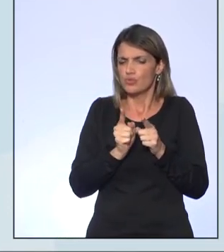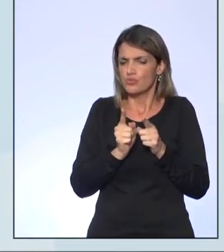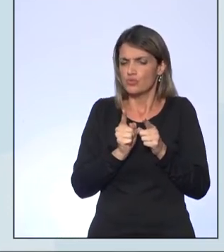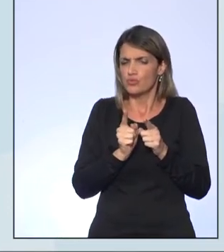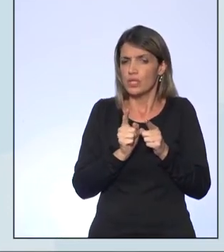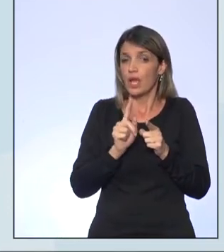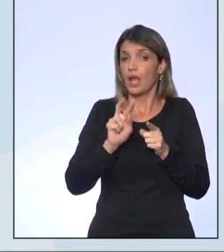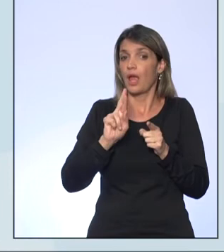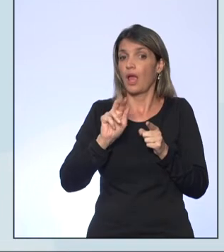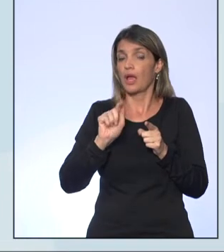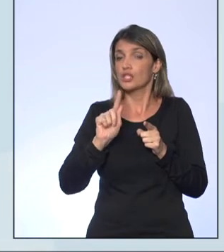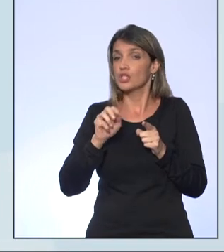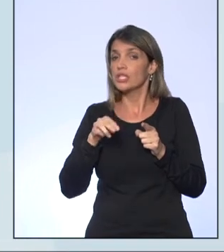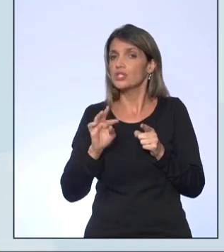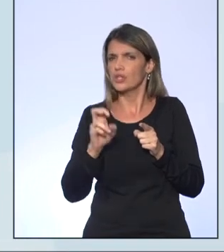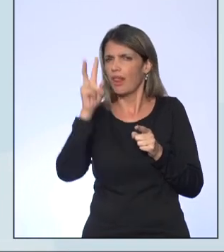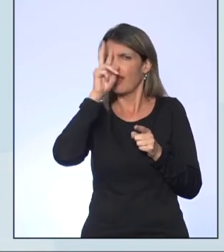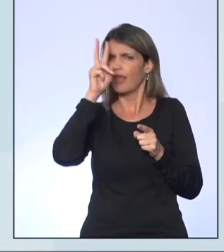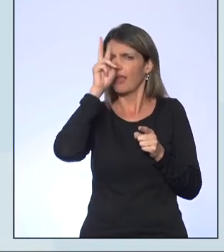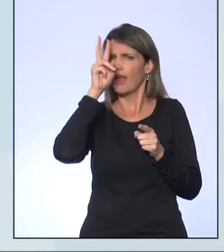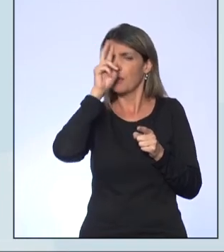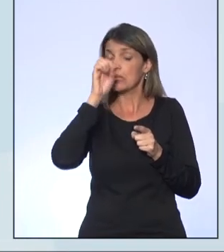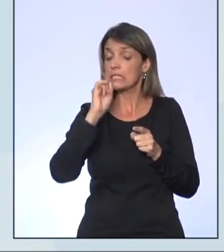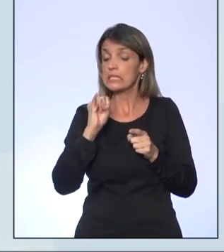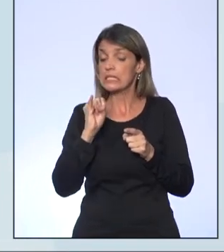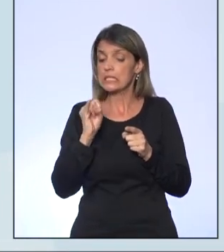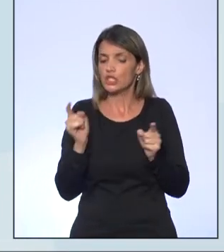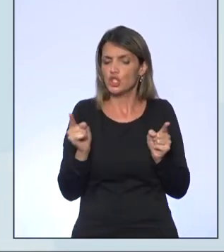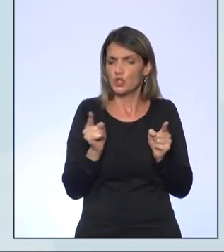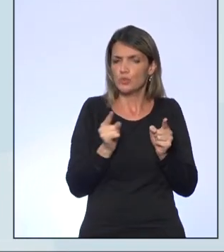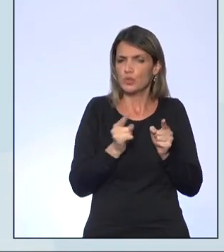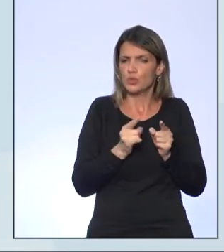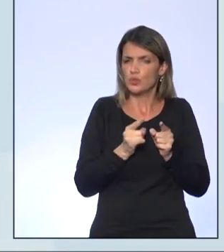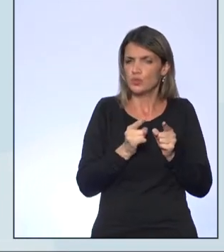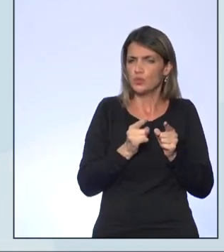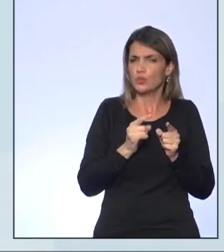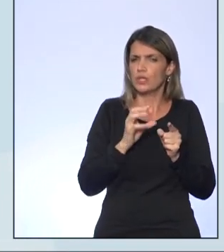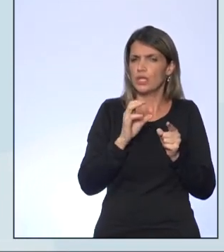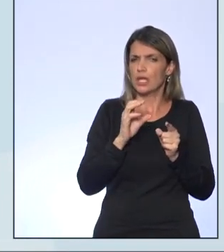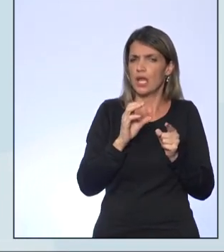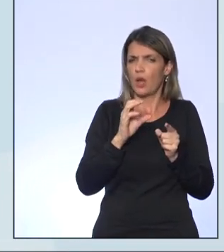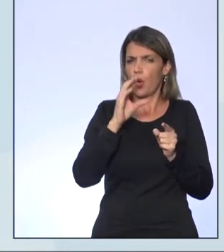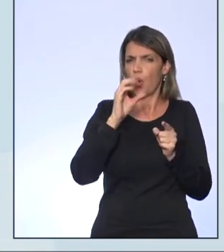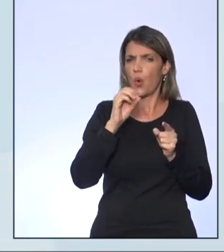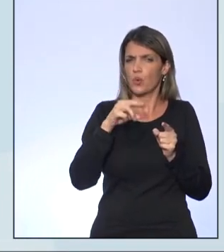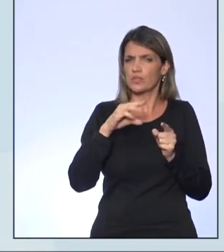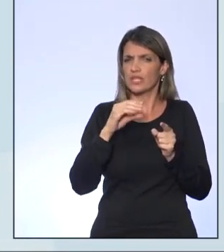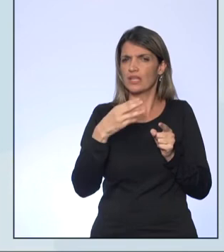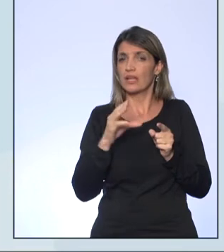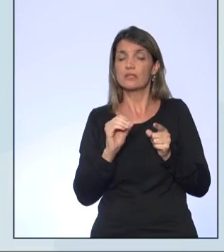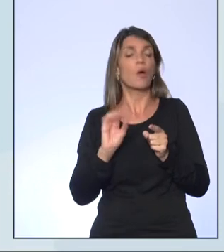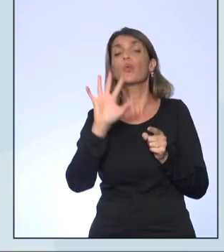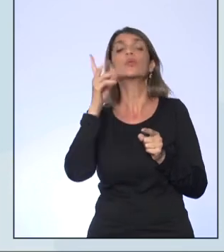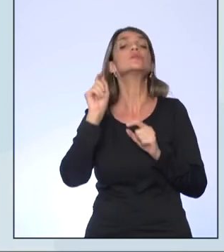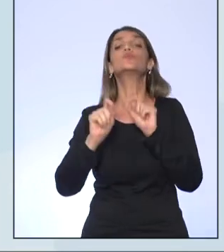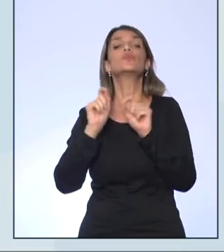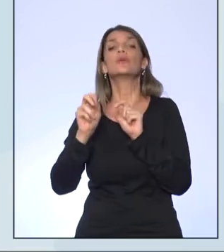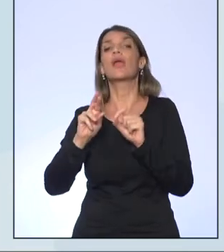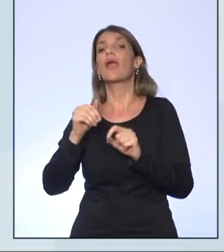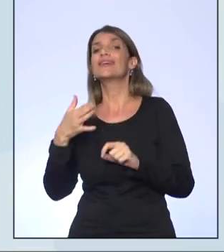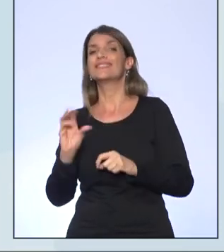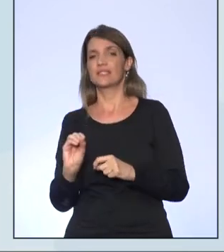reagente? Lembra que a gente viu, se diminui a concentração do reagente, o que acontece com a nossa velocidade da reação? Ela